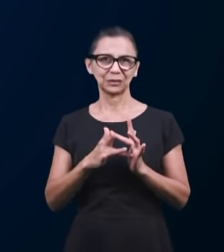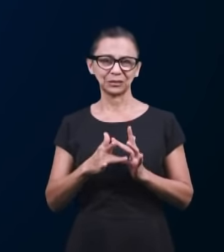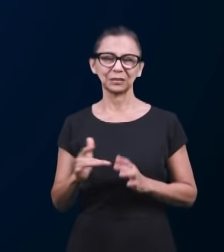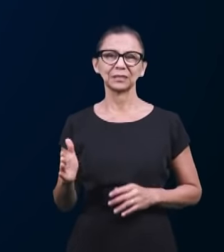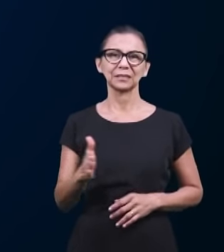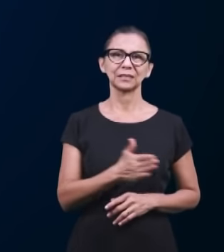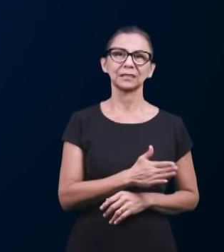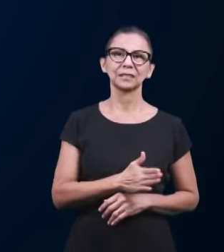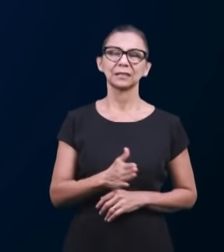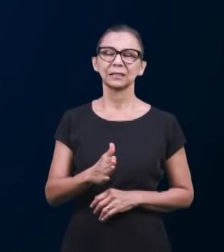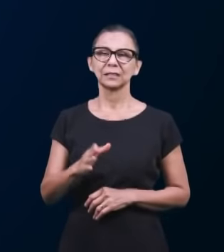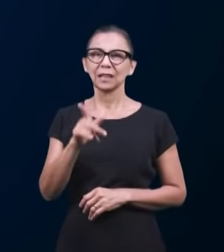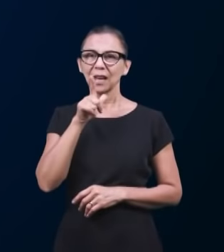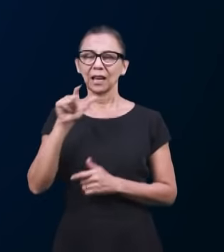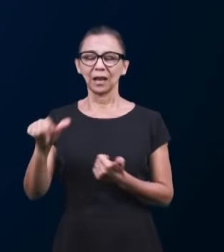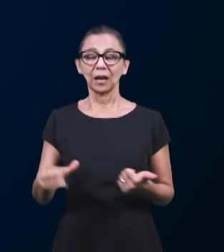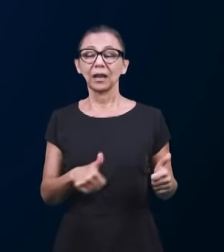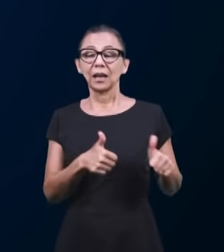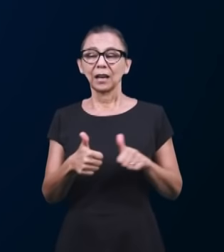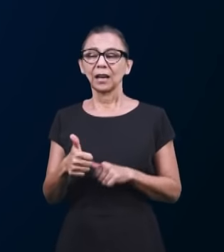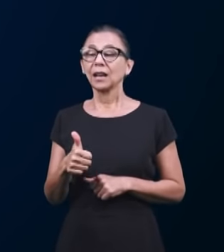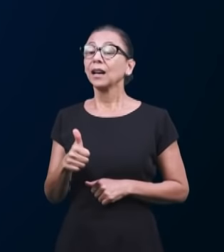Jesus. Quem batiza com água?